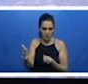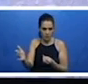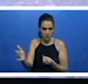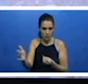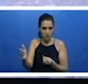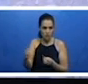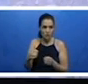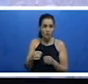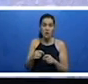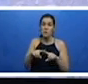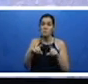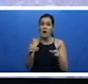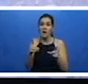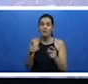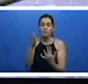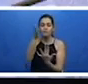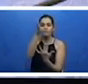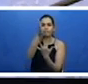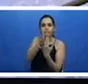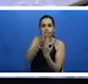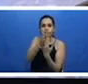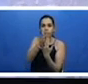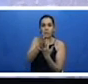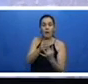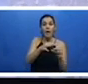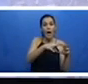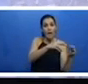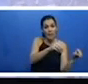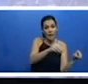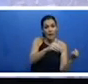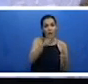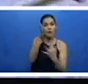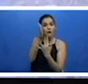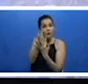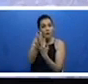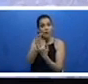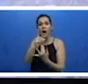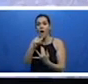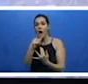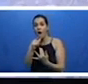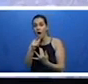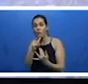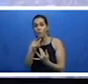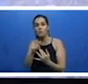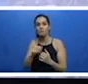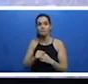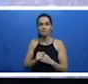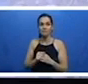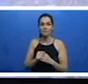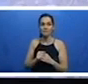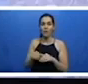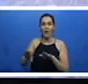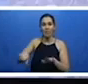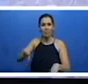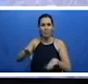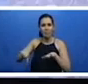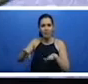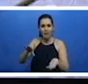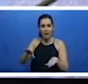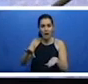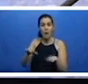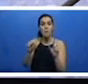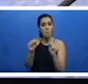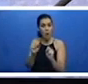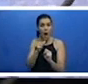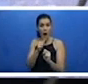tem nadadeiras. No entanto, ele tem a capacidade de sair de dentro d'água, porque essa nadadeira peitoral, ele, além de